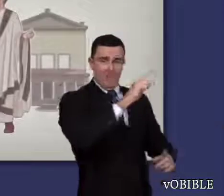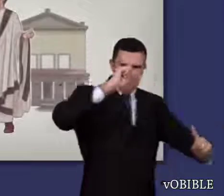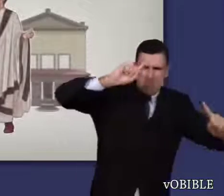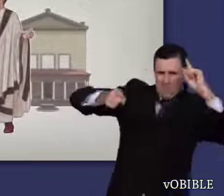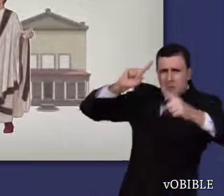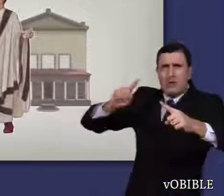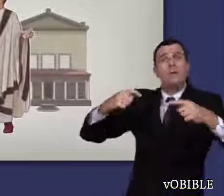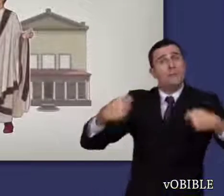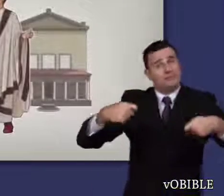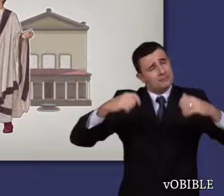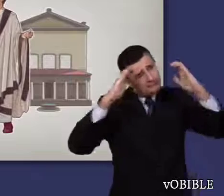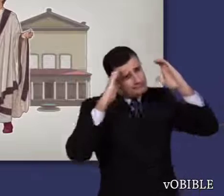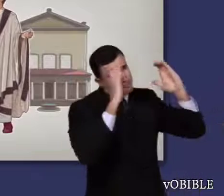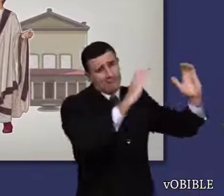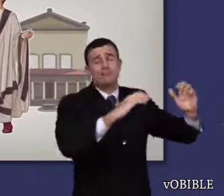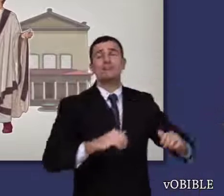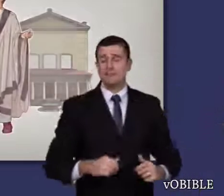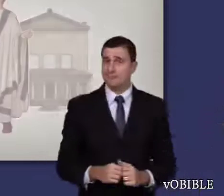e a respeitar as autoridades.